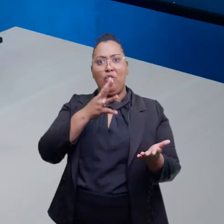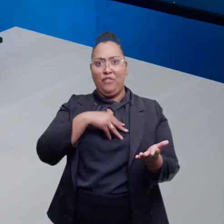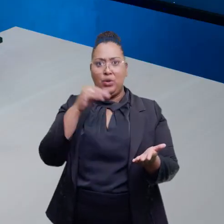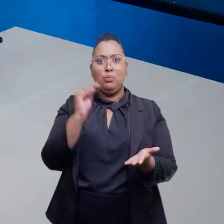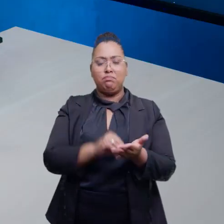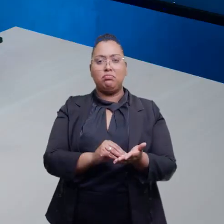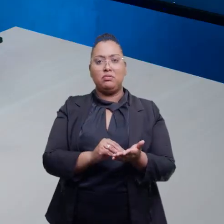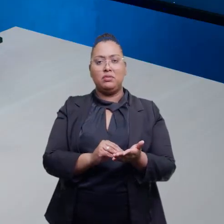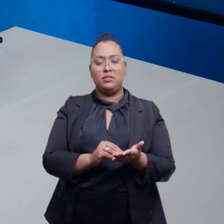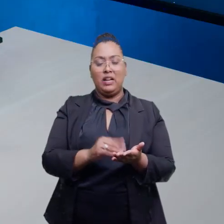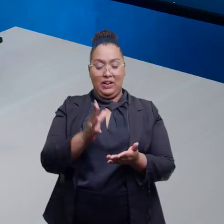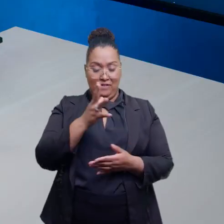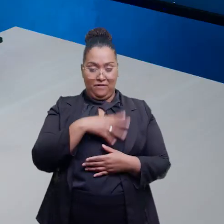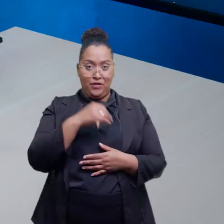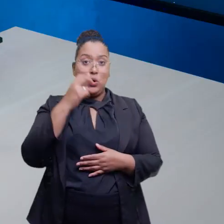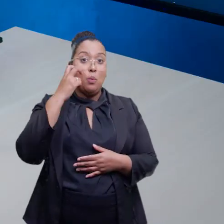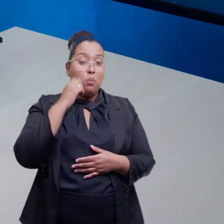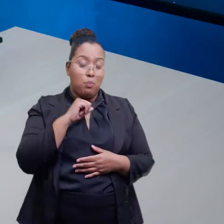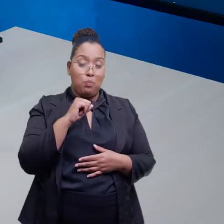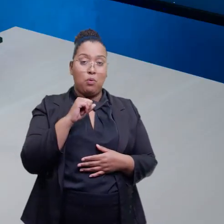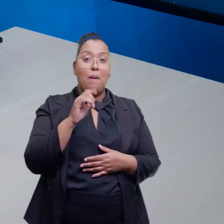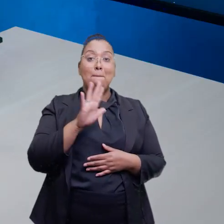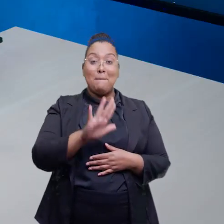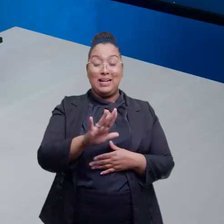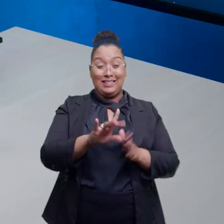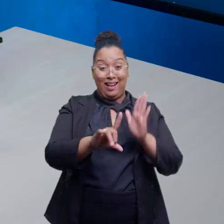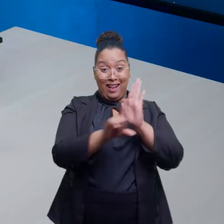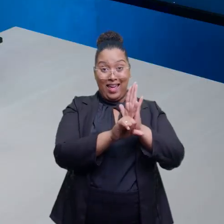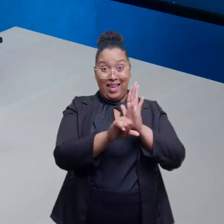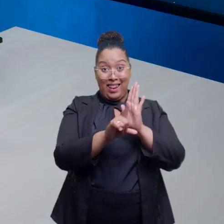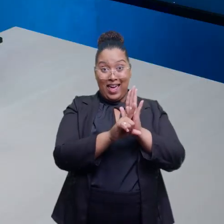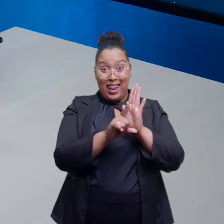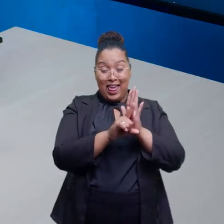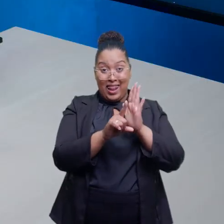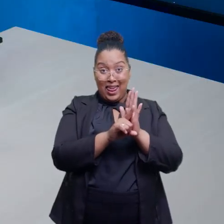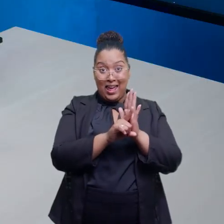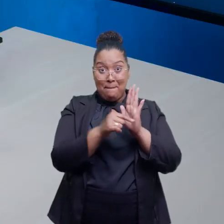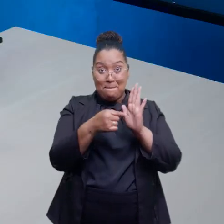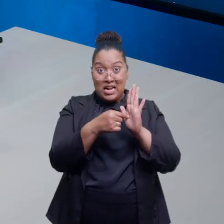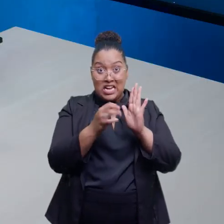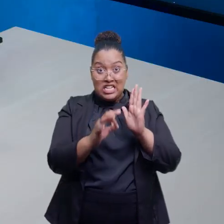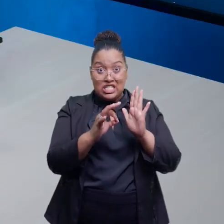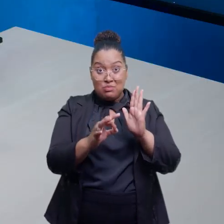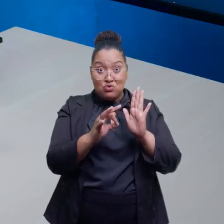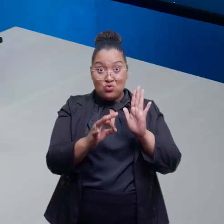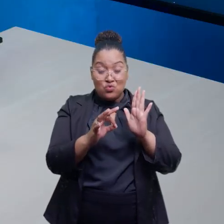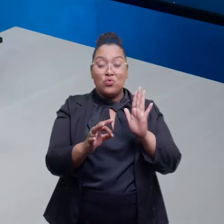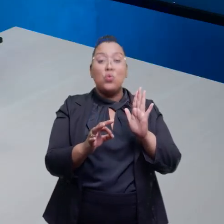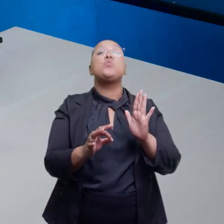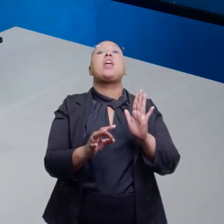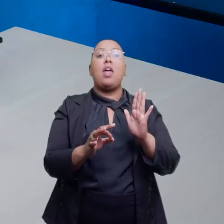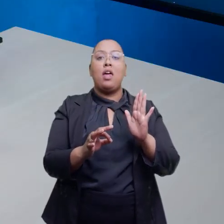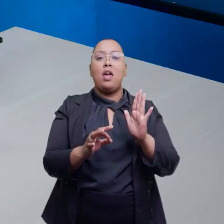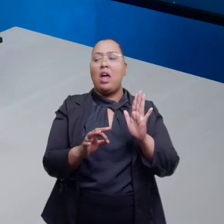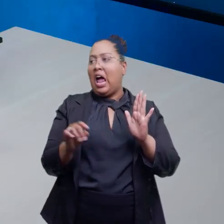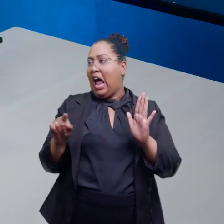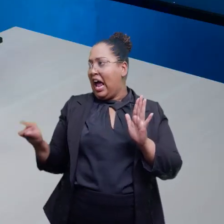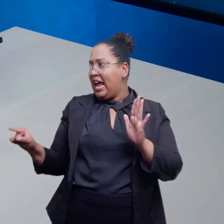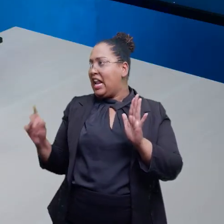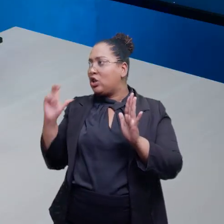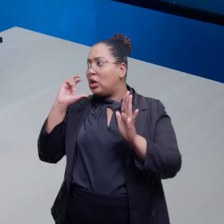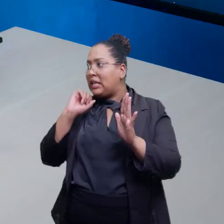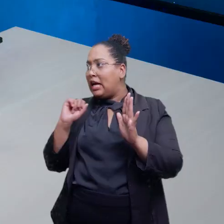a gente menciona aqui filho por adoção, mas para fins legais não tem absolutamente nenhum tipo